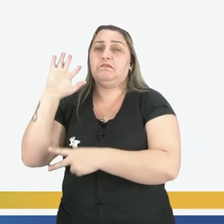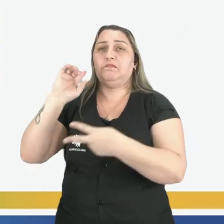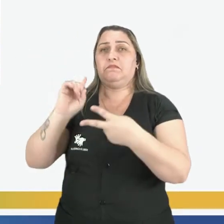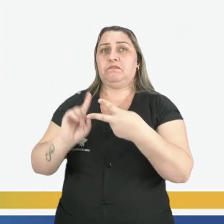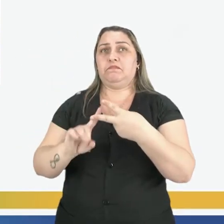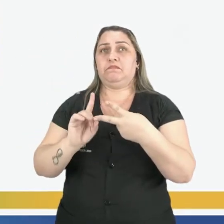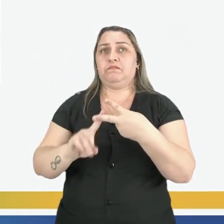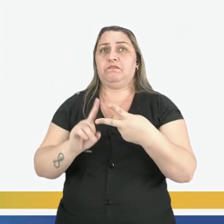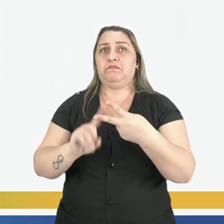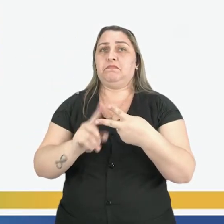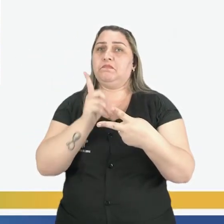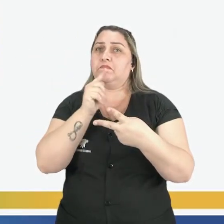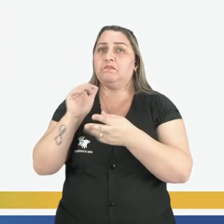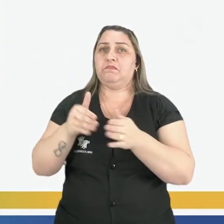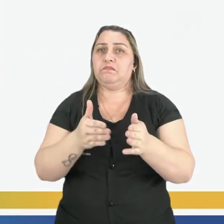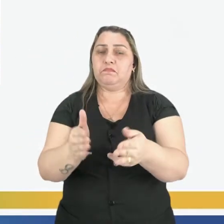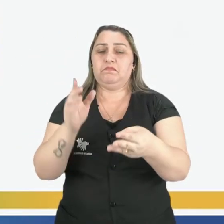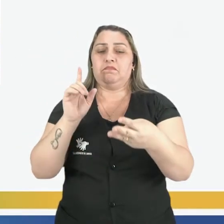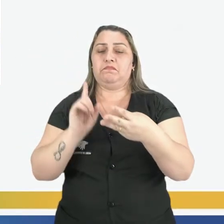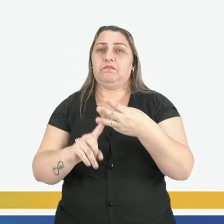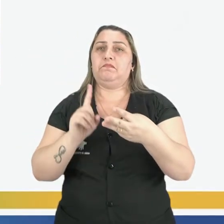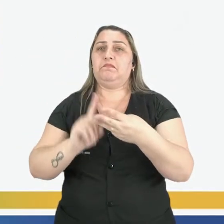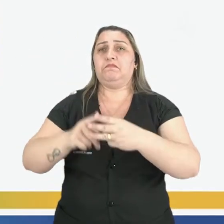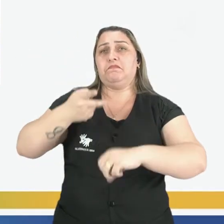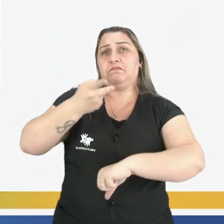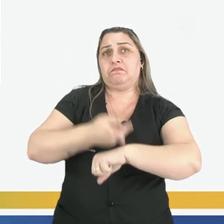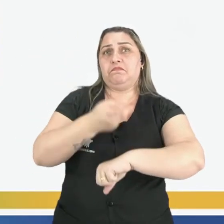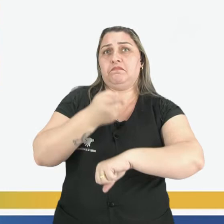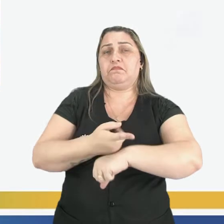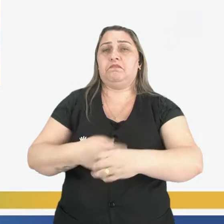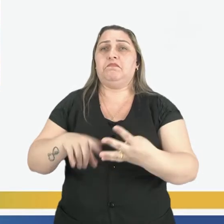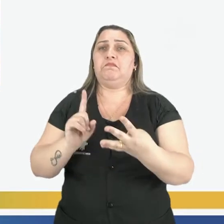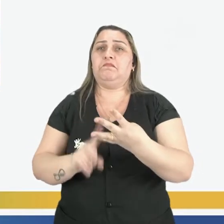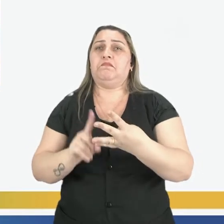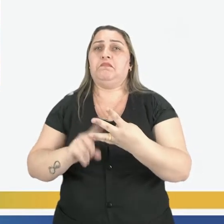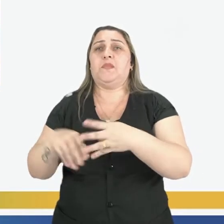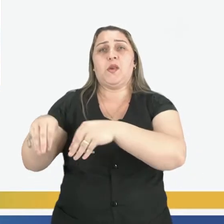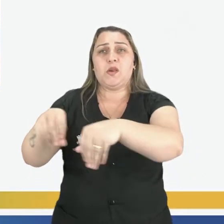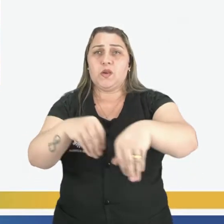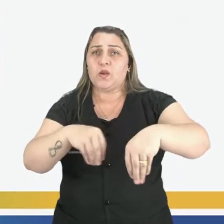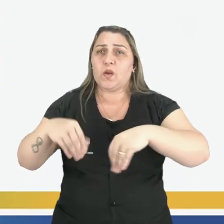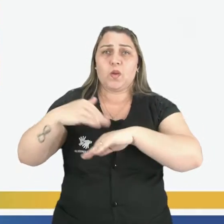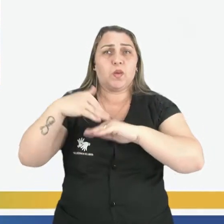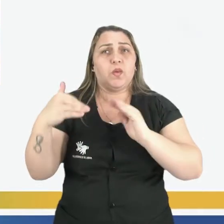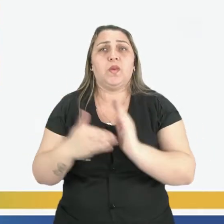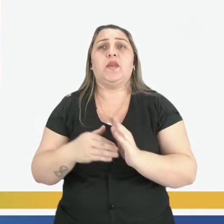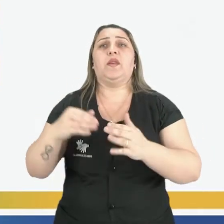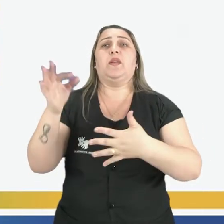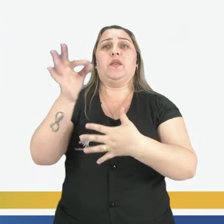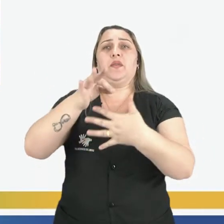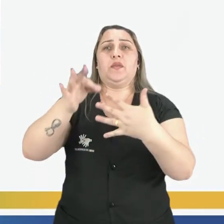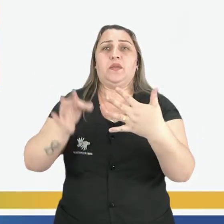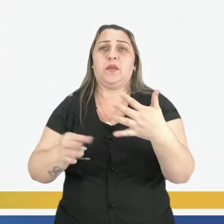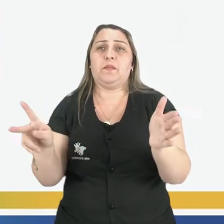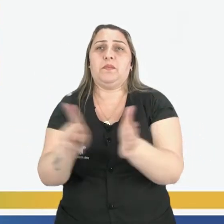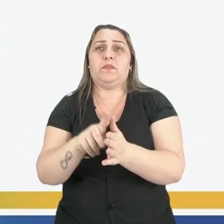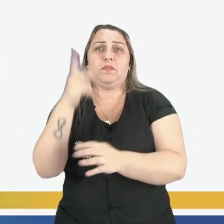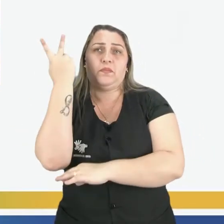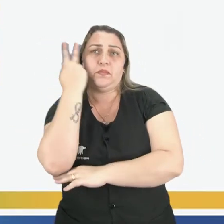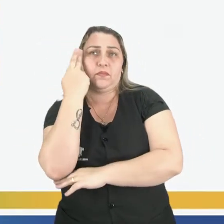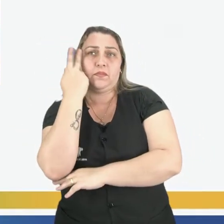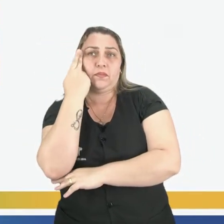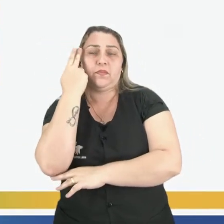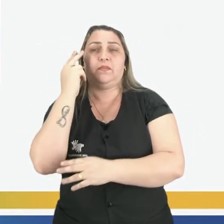árvores, o lago, as pedras. Tudo isso faz parte dos elementos da